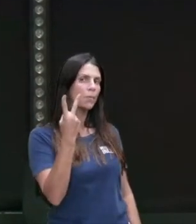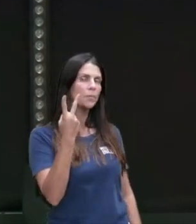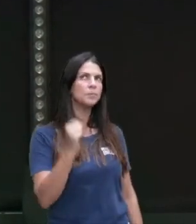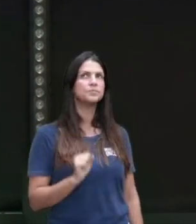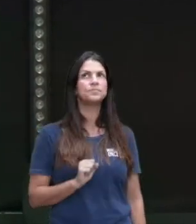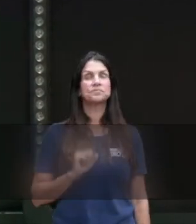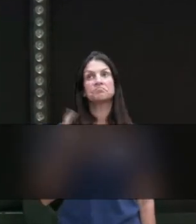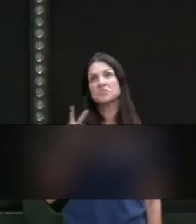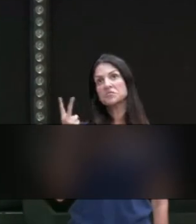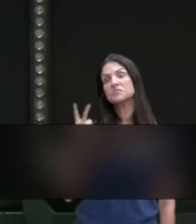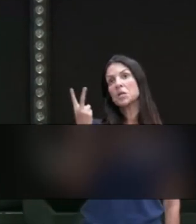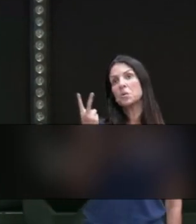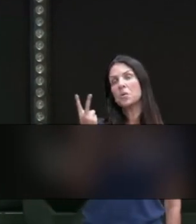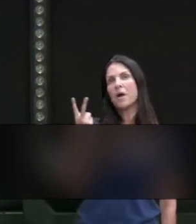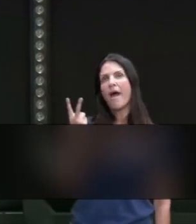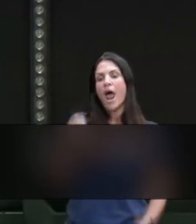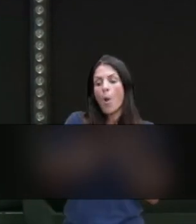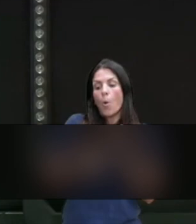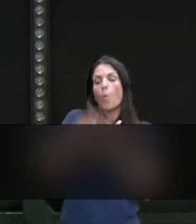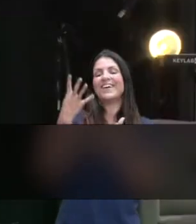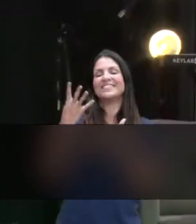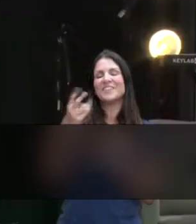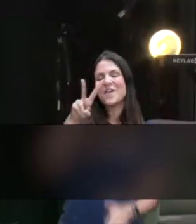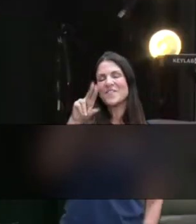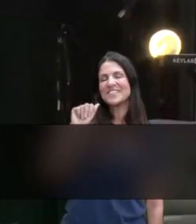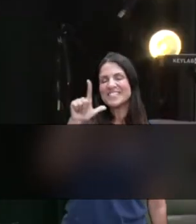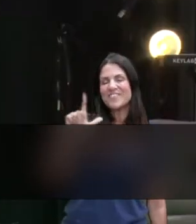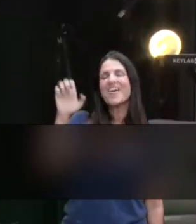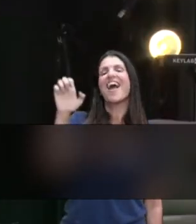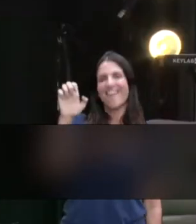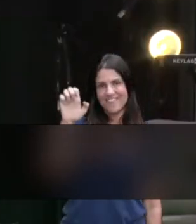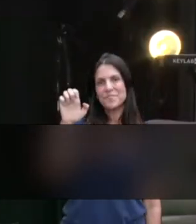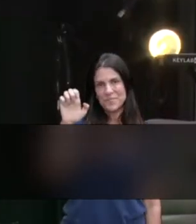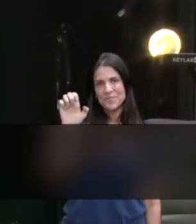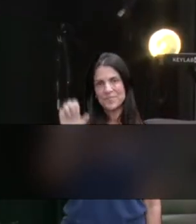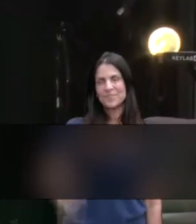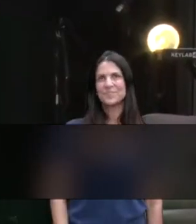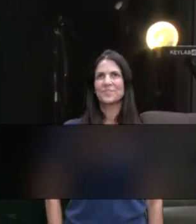valor é o quanto você vale olha agora foi profundo hein